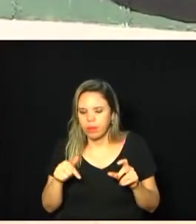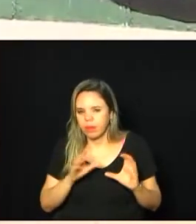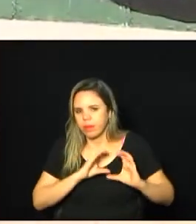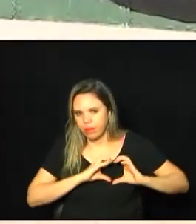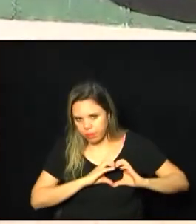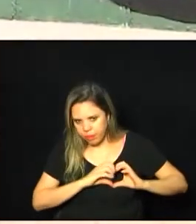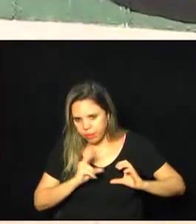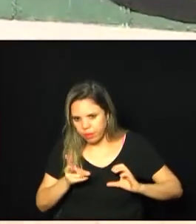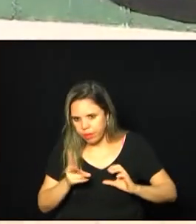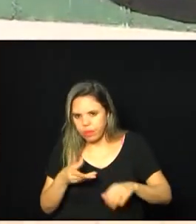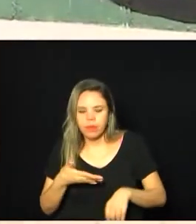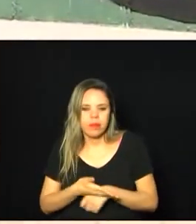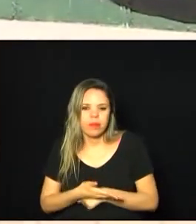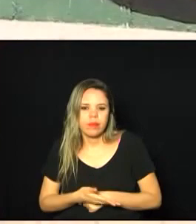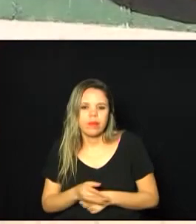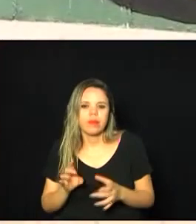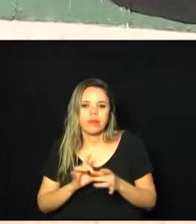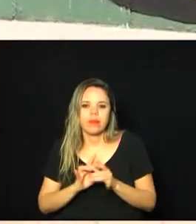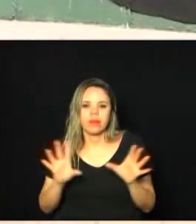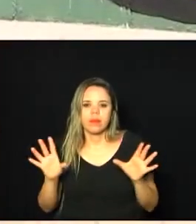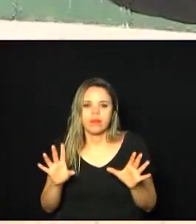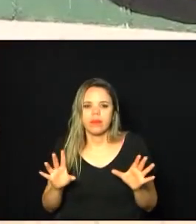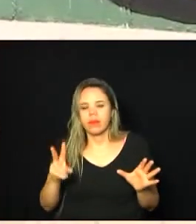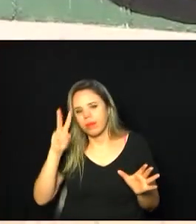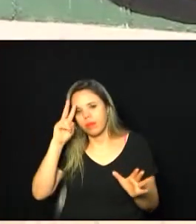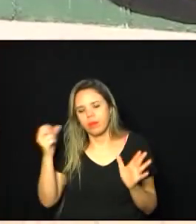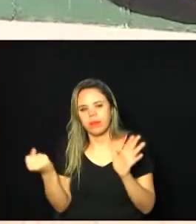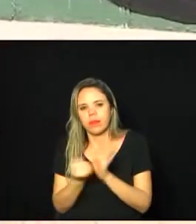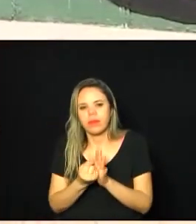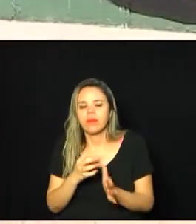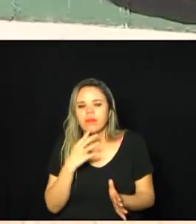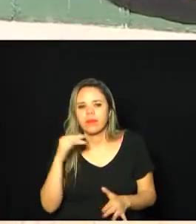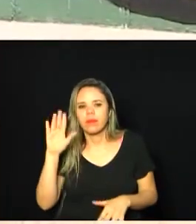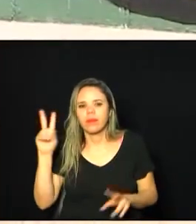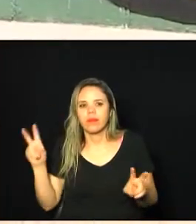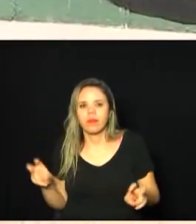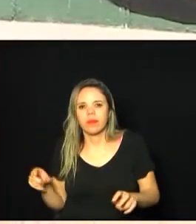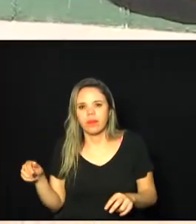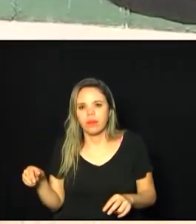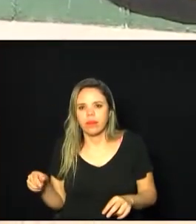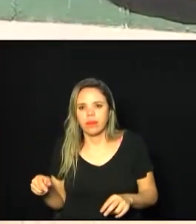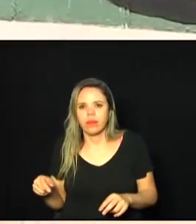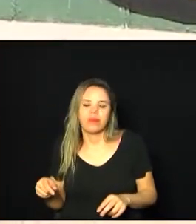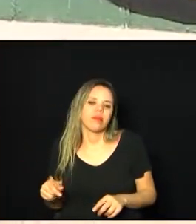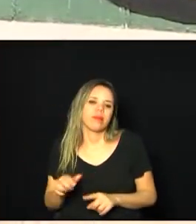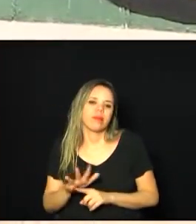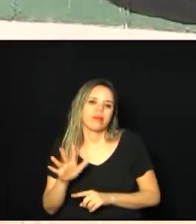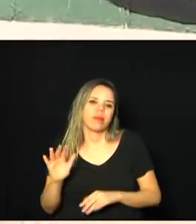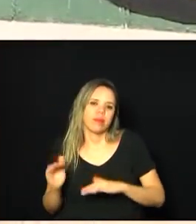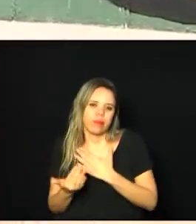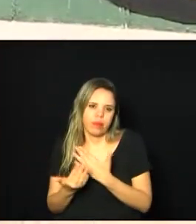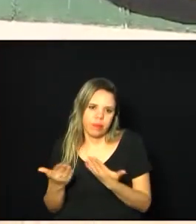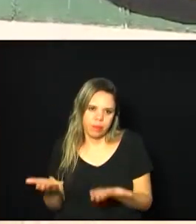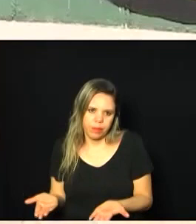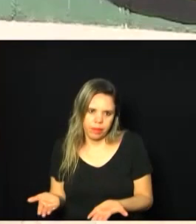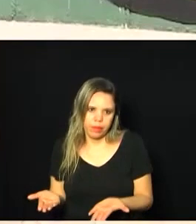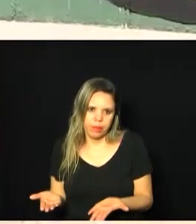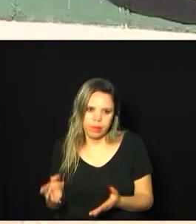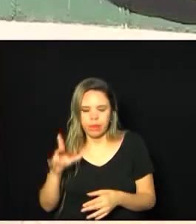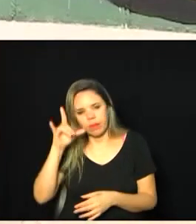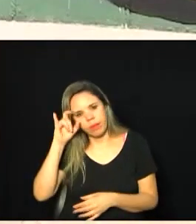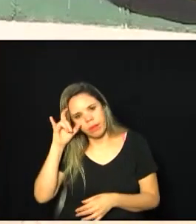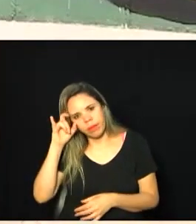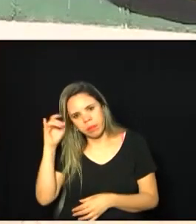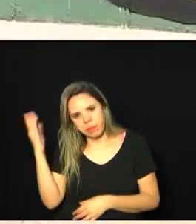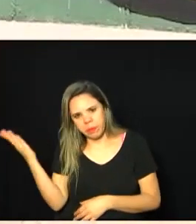coração está sempre envolvido, né? Vou deixar aqui o lembrete para quem quiser conhecer mais sobre a ONG Casa do Pavão, que fica aqui no Jardim Samambaia. O Instagram